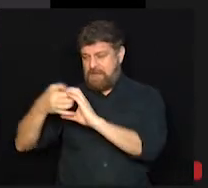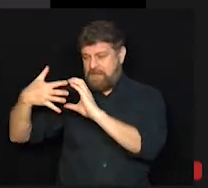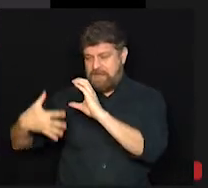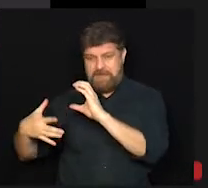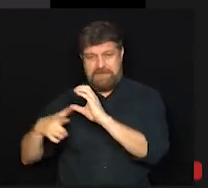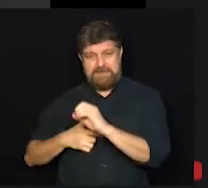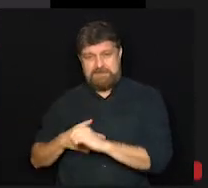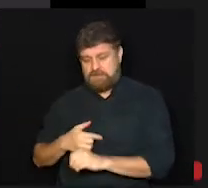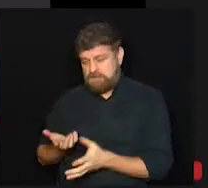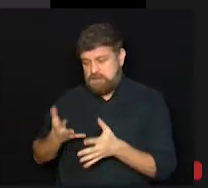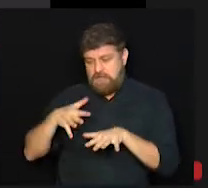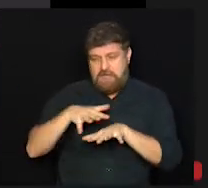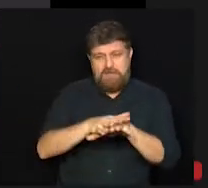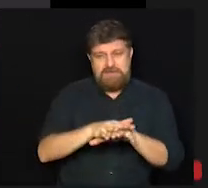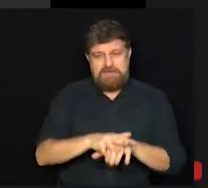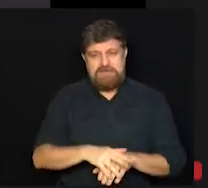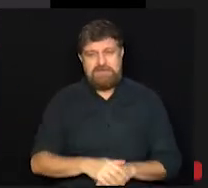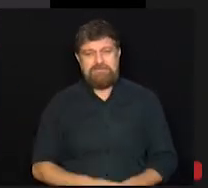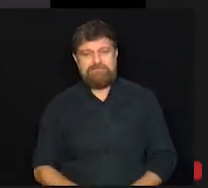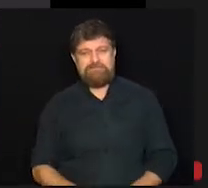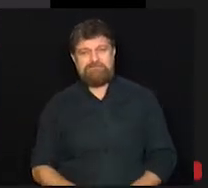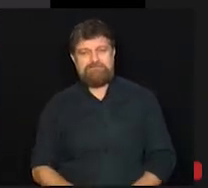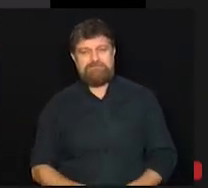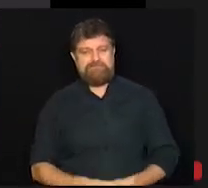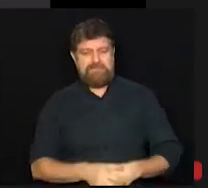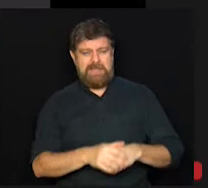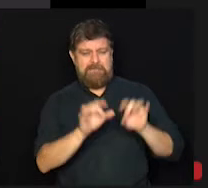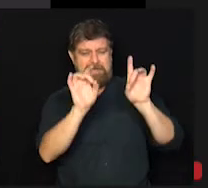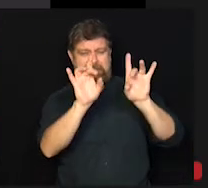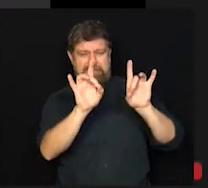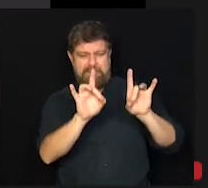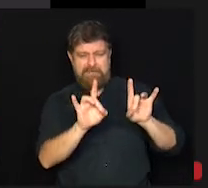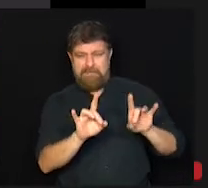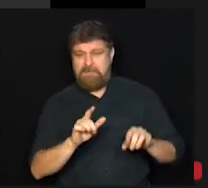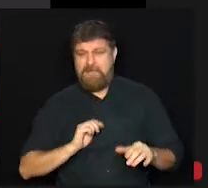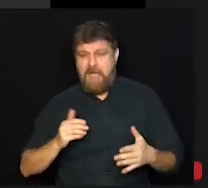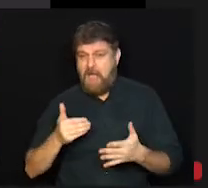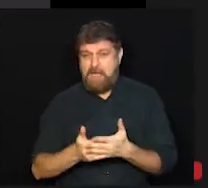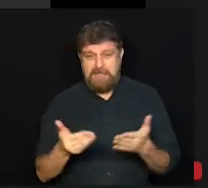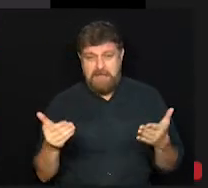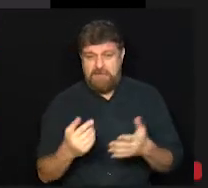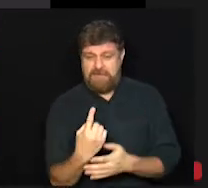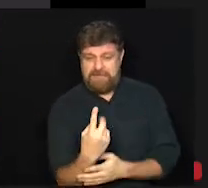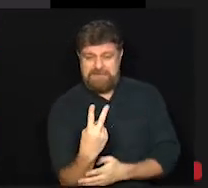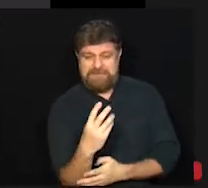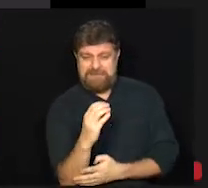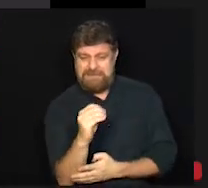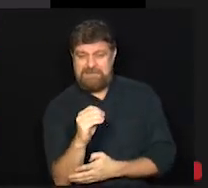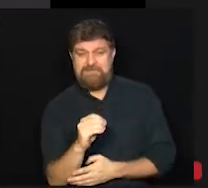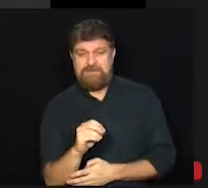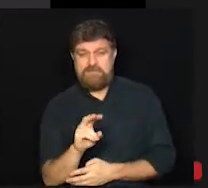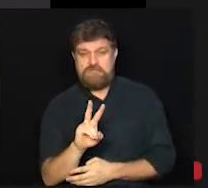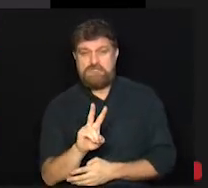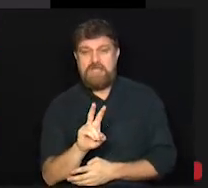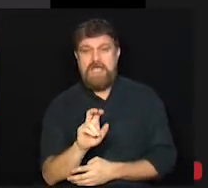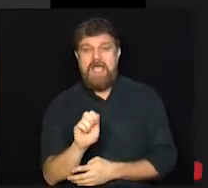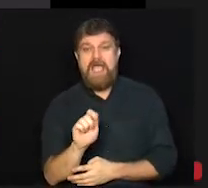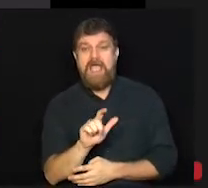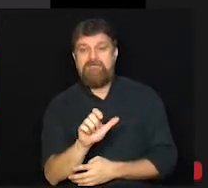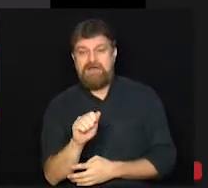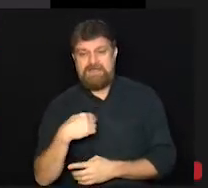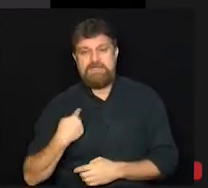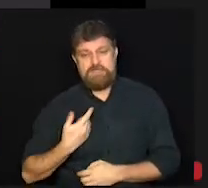são muito particulares, mas que até o momento só tem 120 vagas e é sempre uma intenção nossa